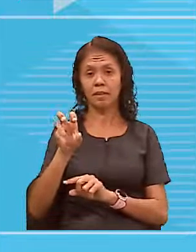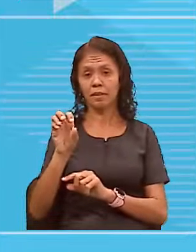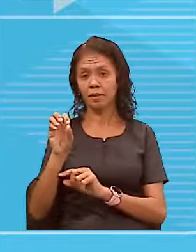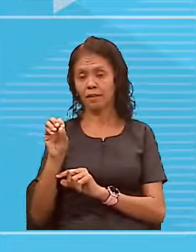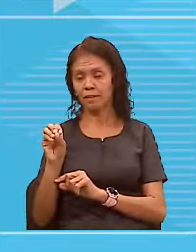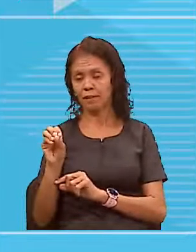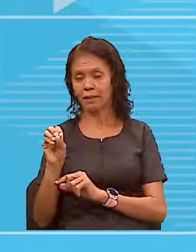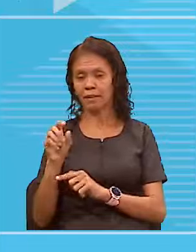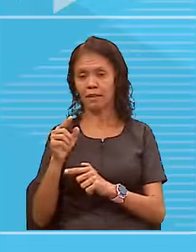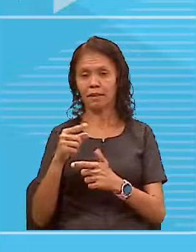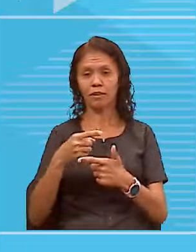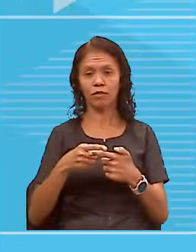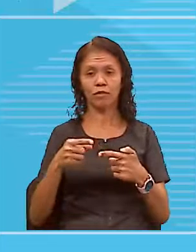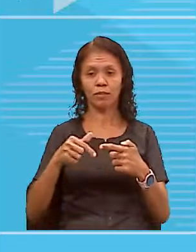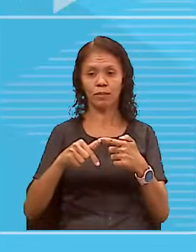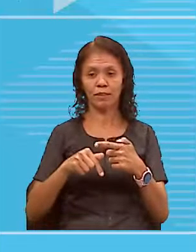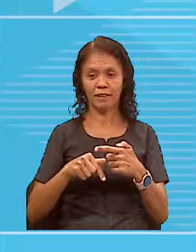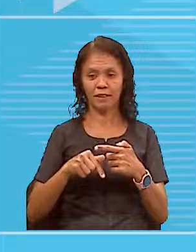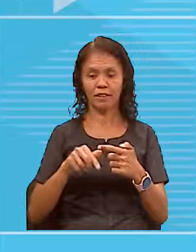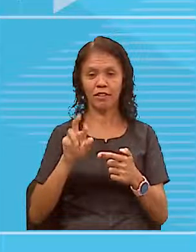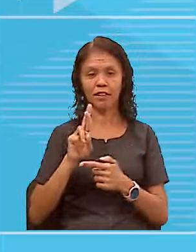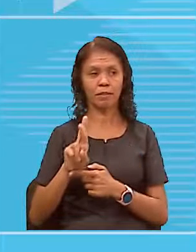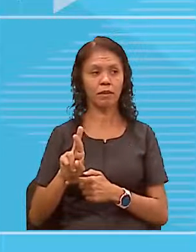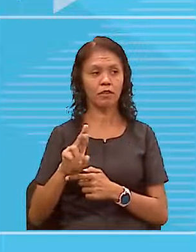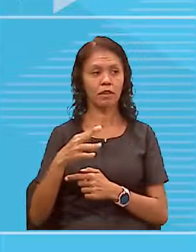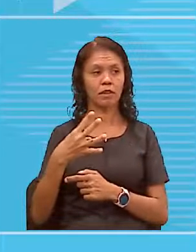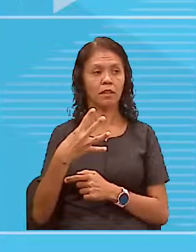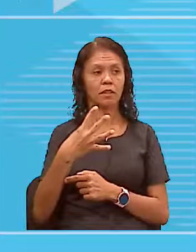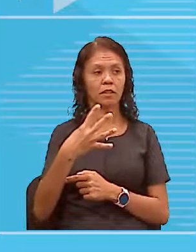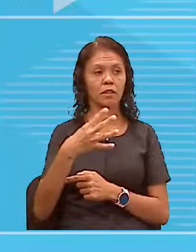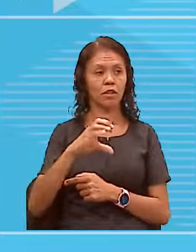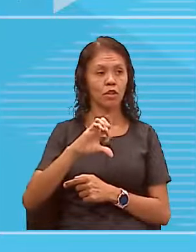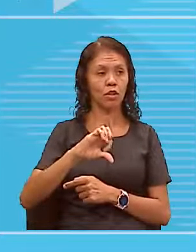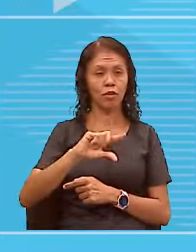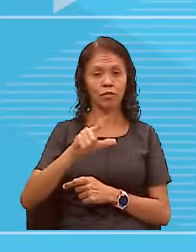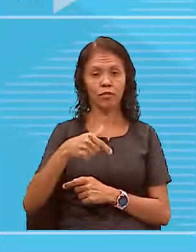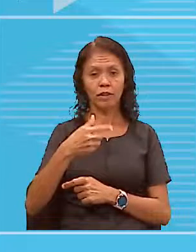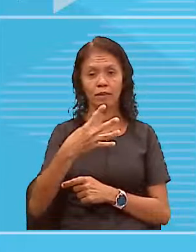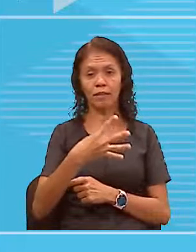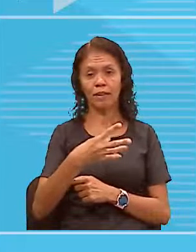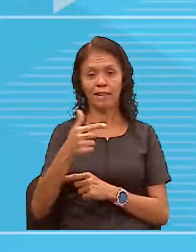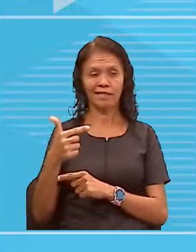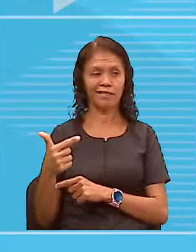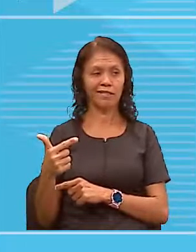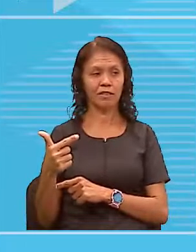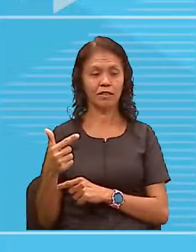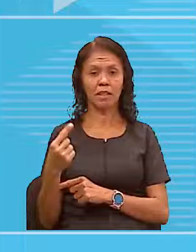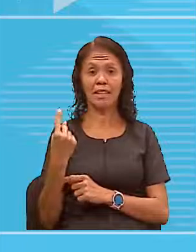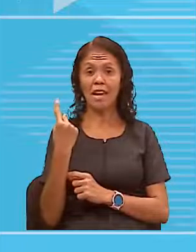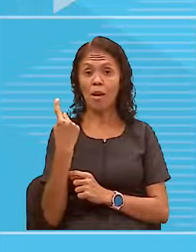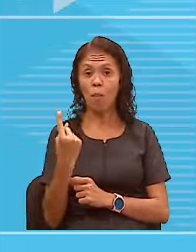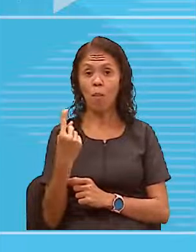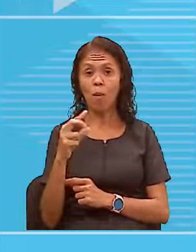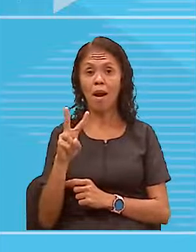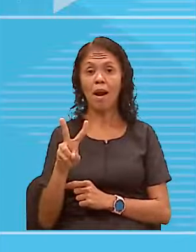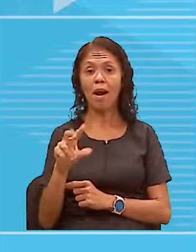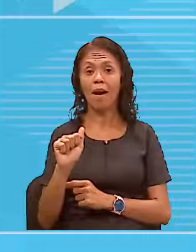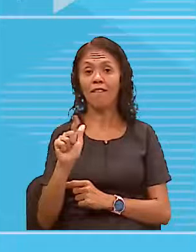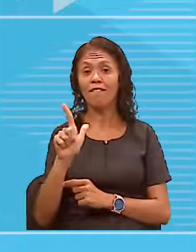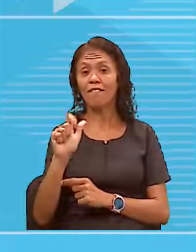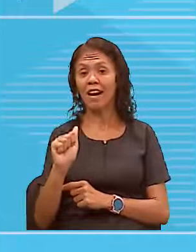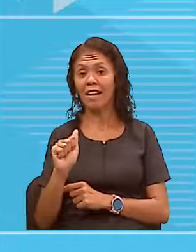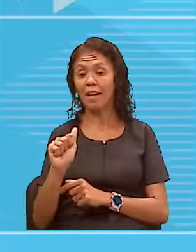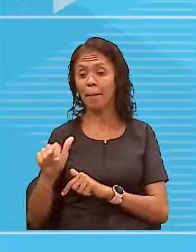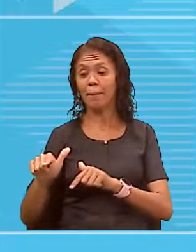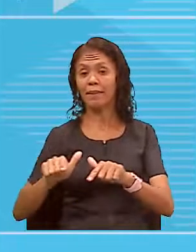9,42. Né? Vamos finalizar isso aqui, ó. 42. E só tem uma vaga de emprego. Só tem uma vaga de emprego.